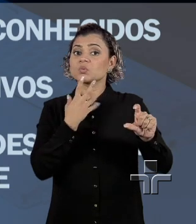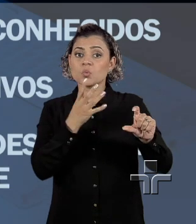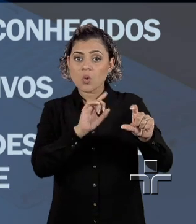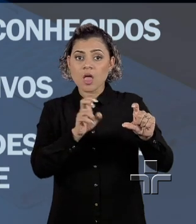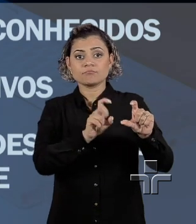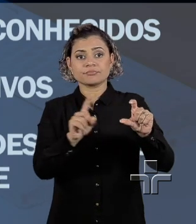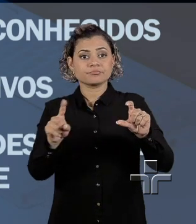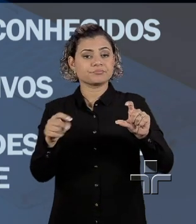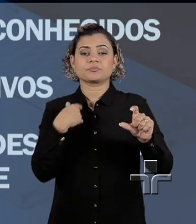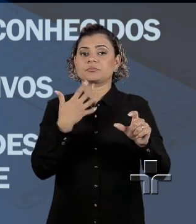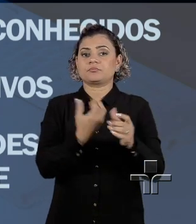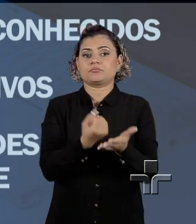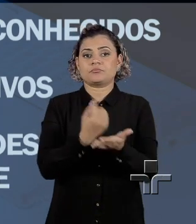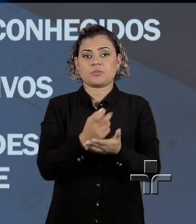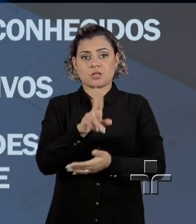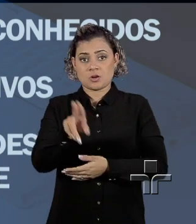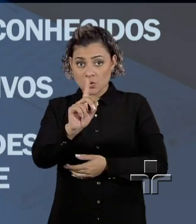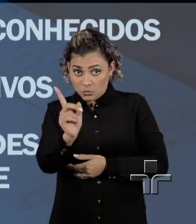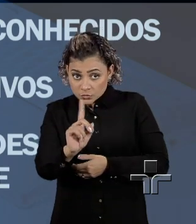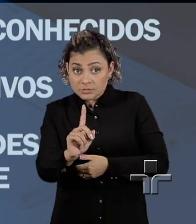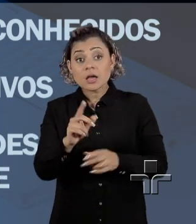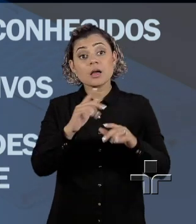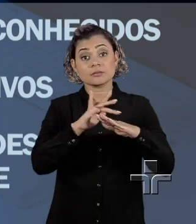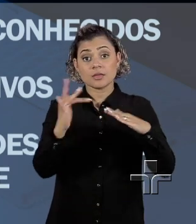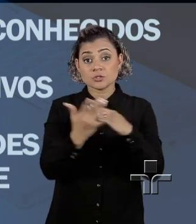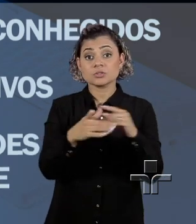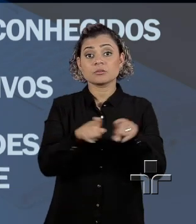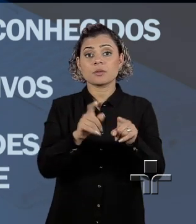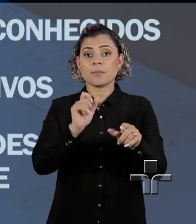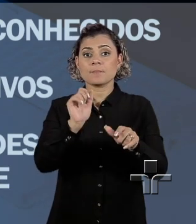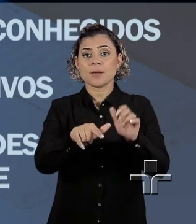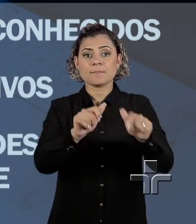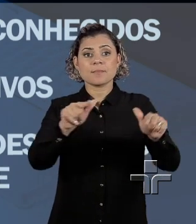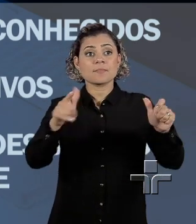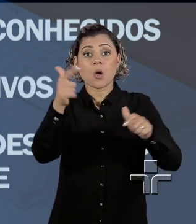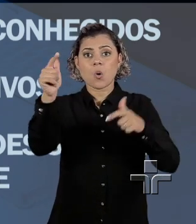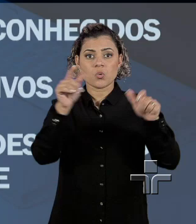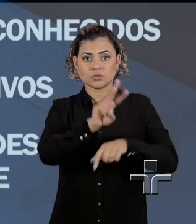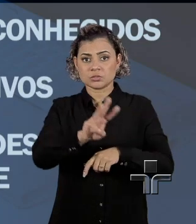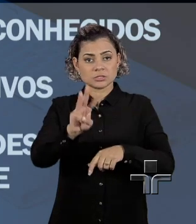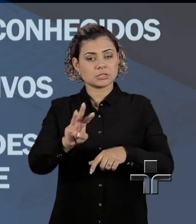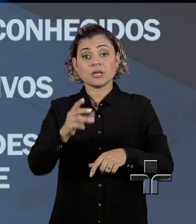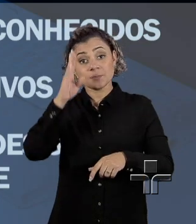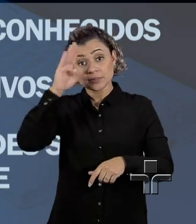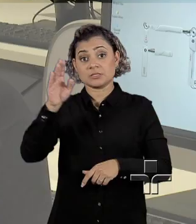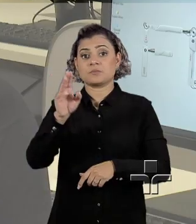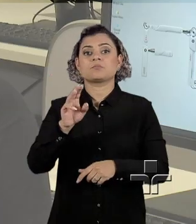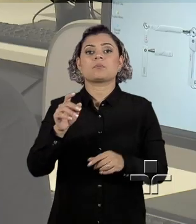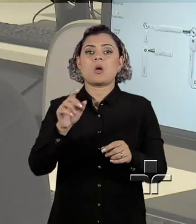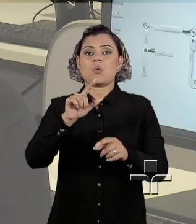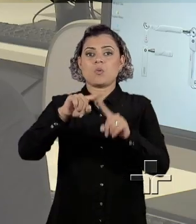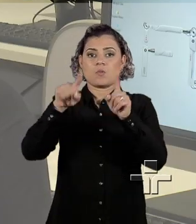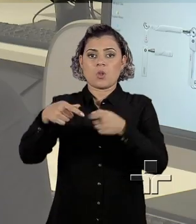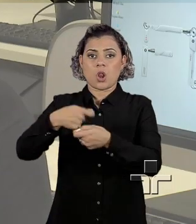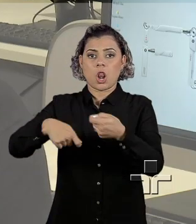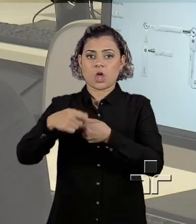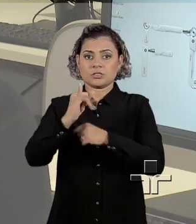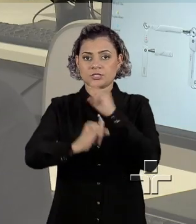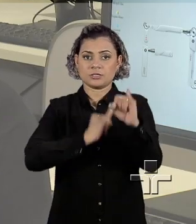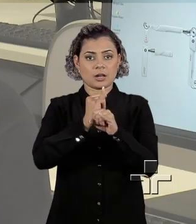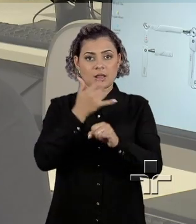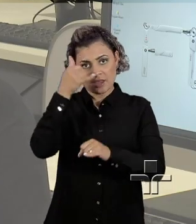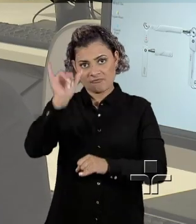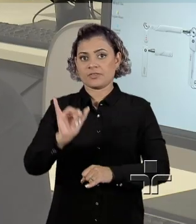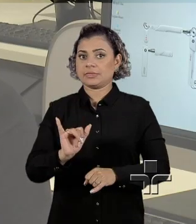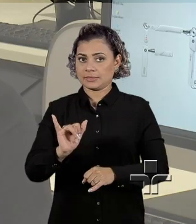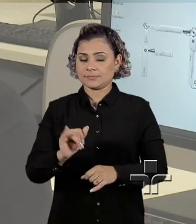o login das redes sociais para acessar outros sites, principalmente de lojas online. O ideal é que a pessoa